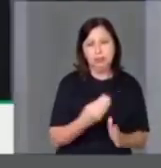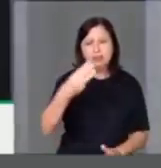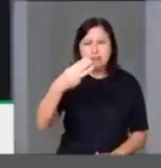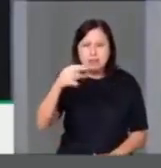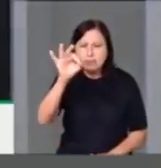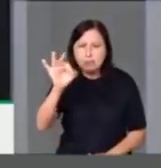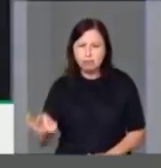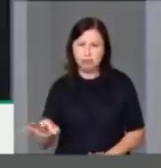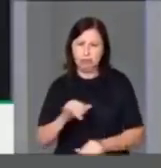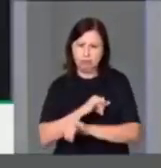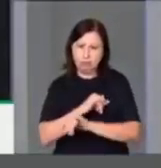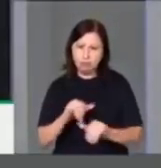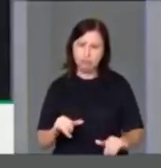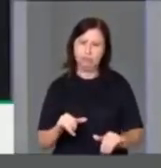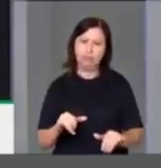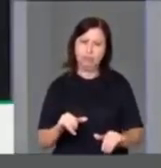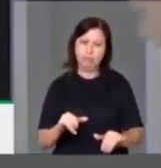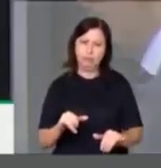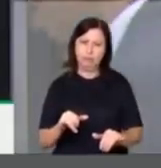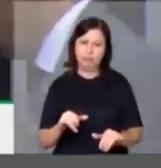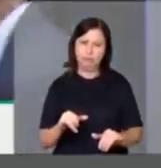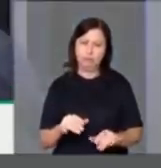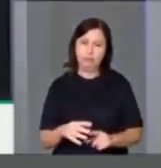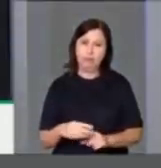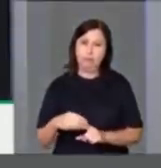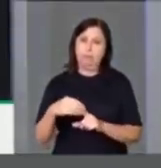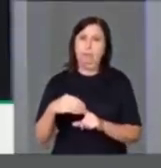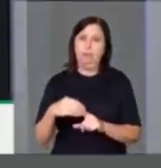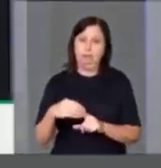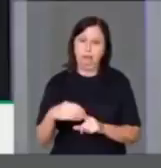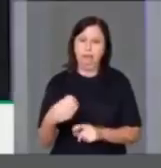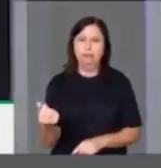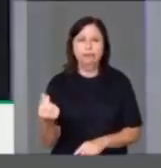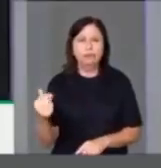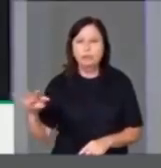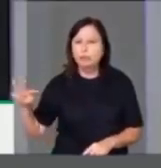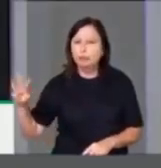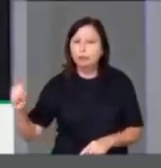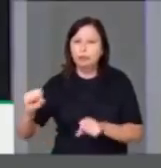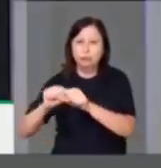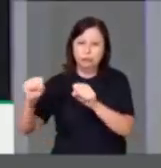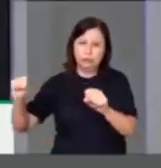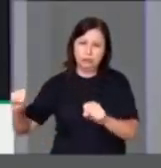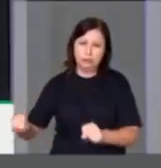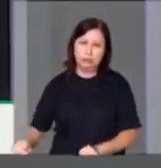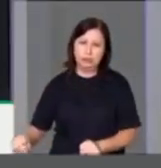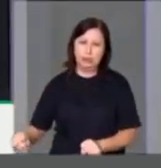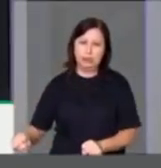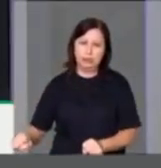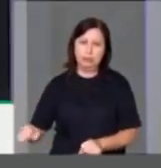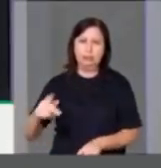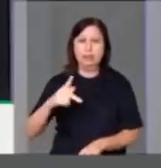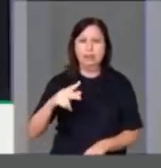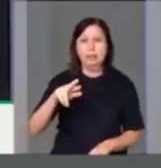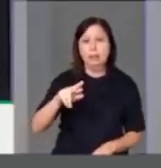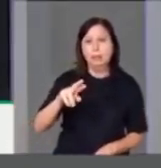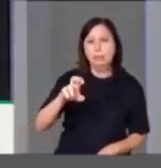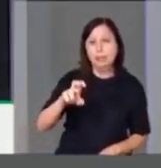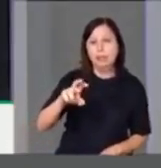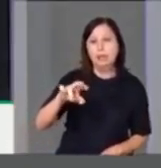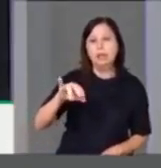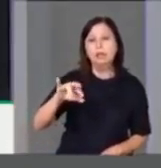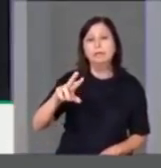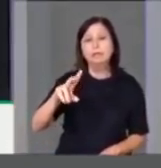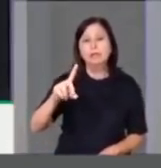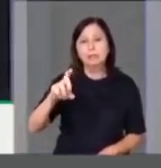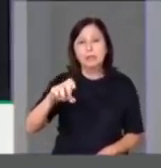atenção, só 3% do dinheiro do sistema previdenciário vai para a camada mais